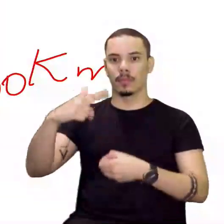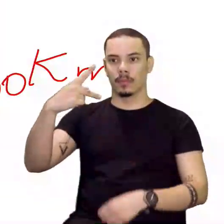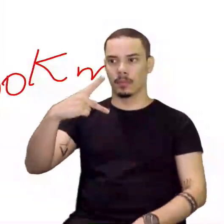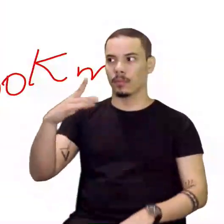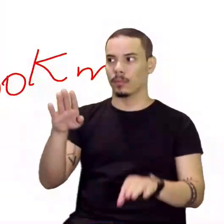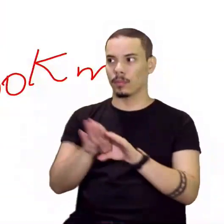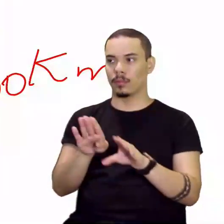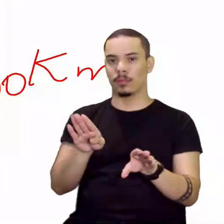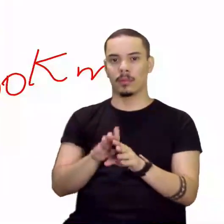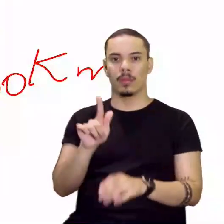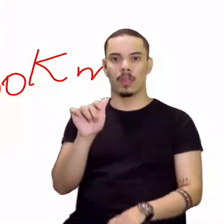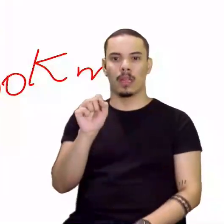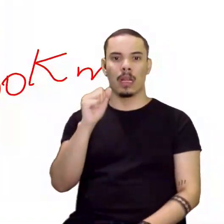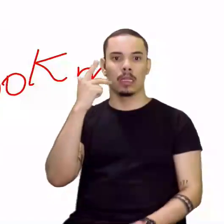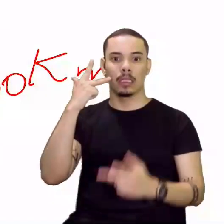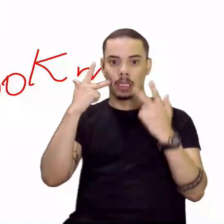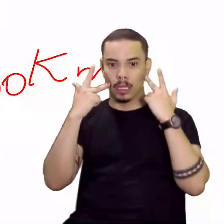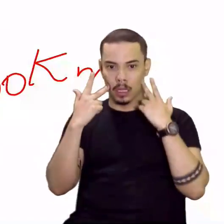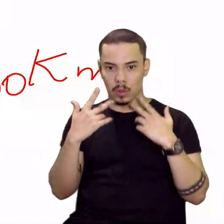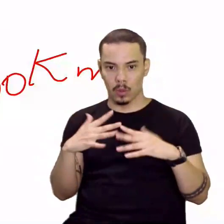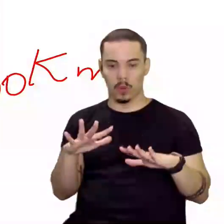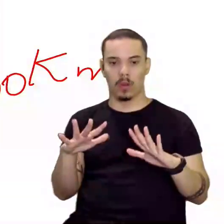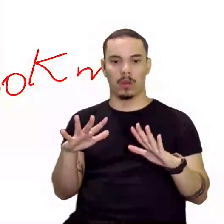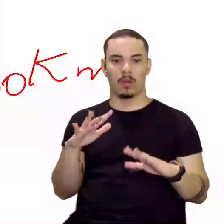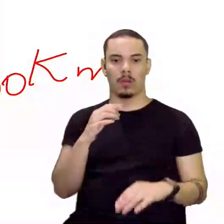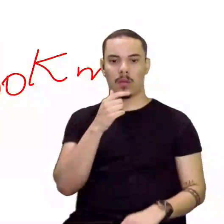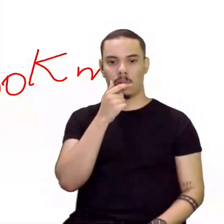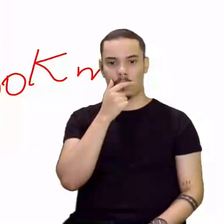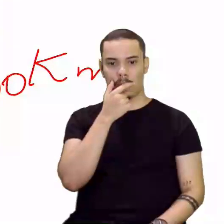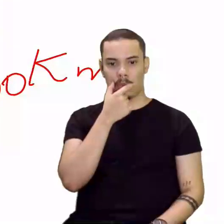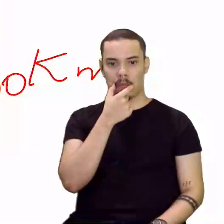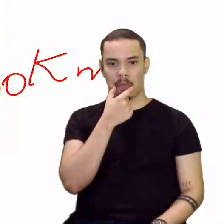natural. Essa região aqui é o famoso